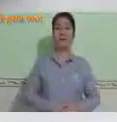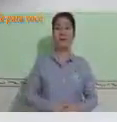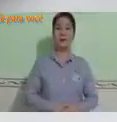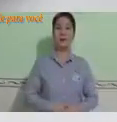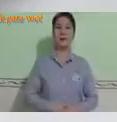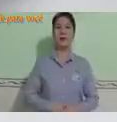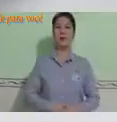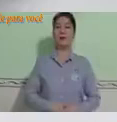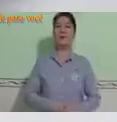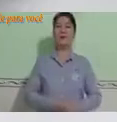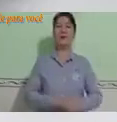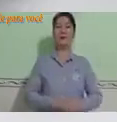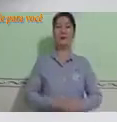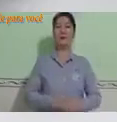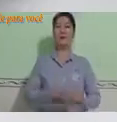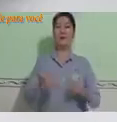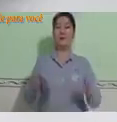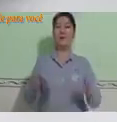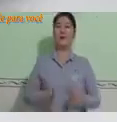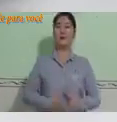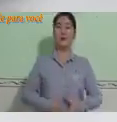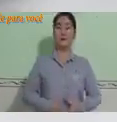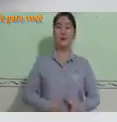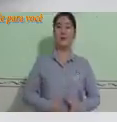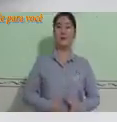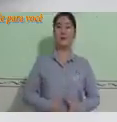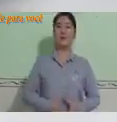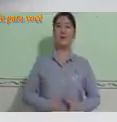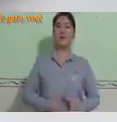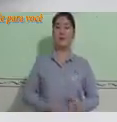consumidos, vírgula, favorecendo a perda de peso.